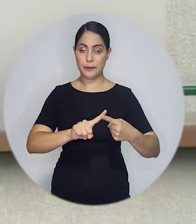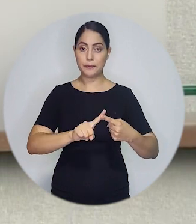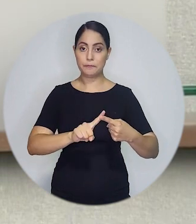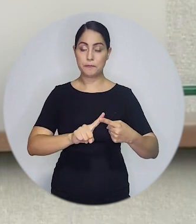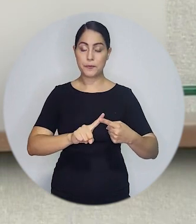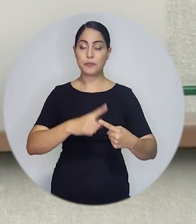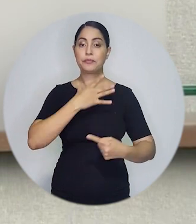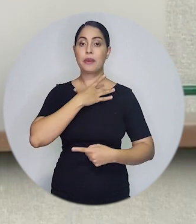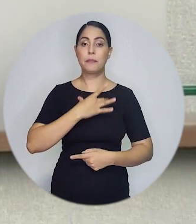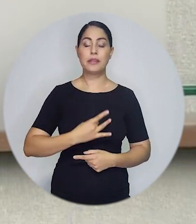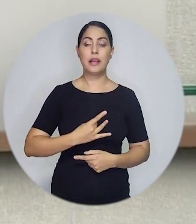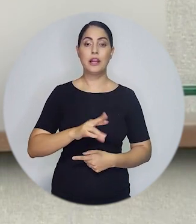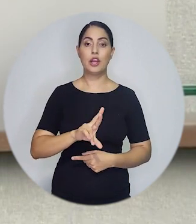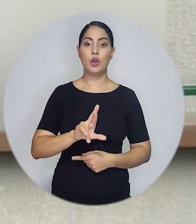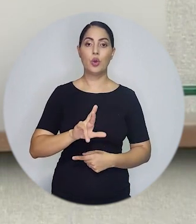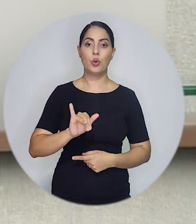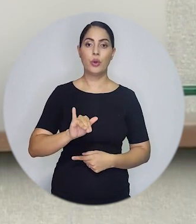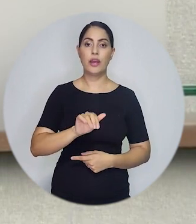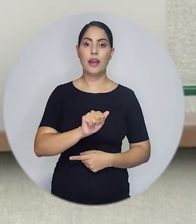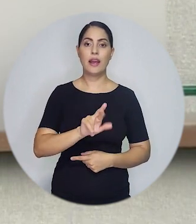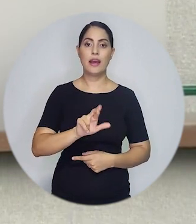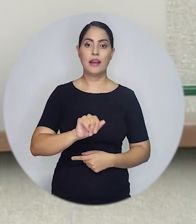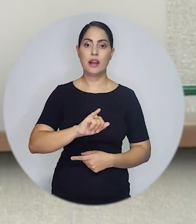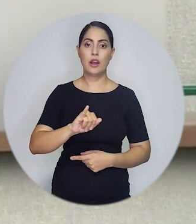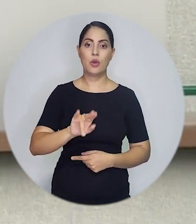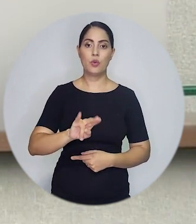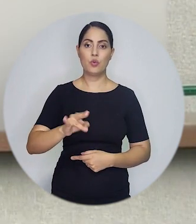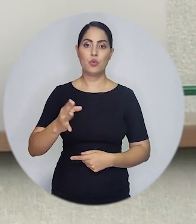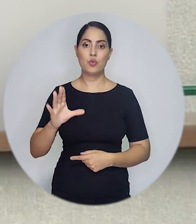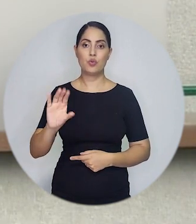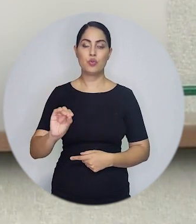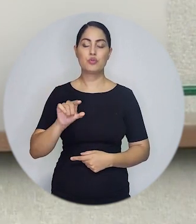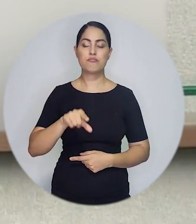3 motivos. Primeiro, que a medalha